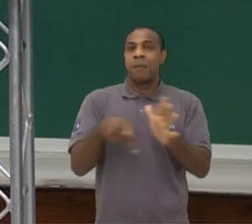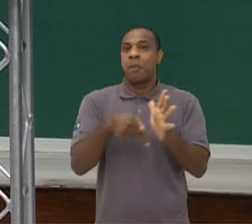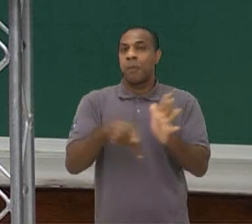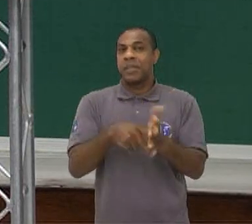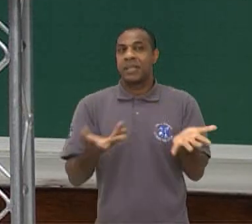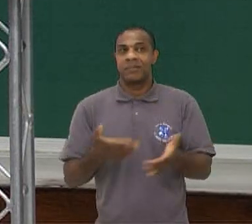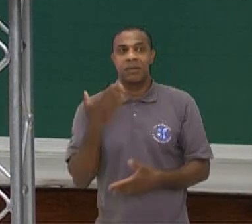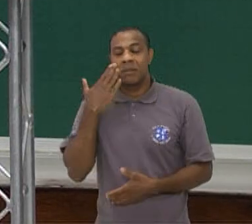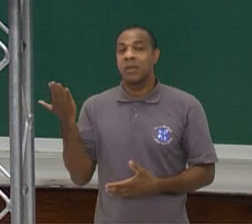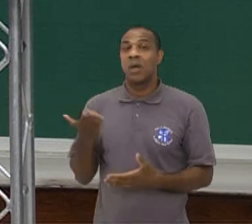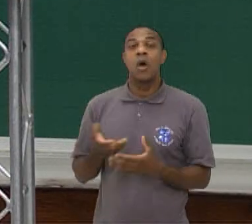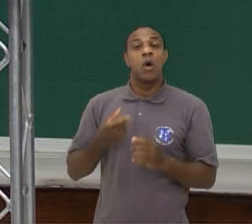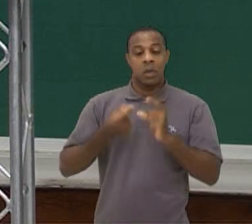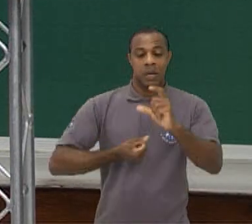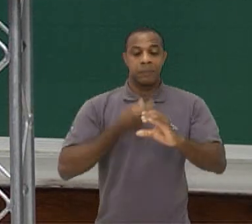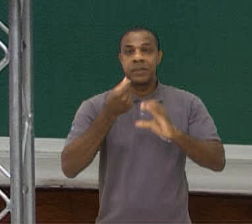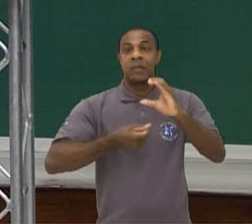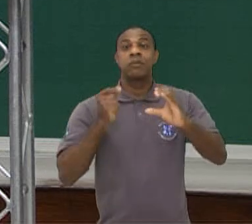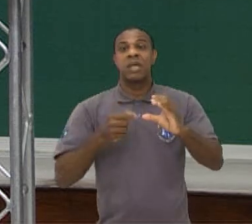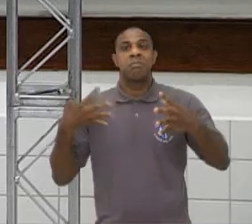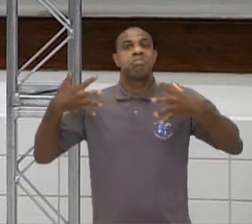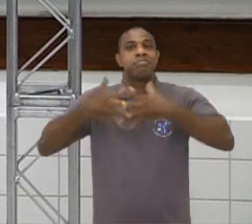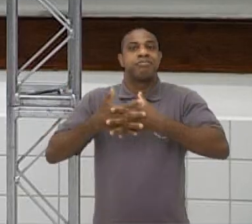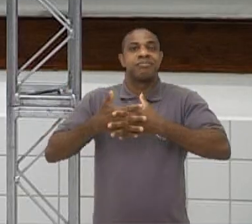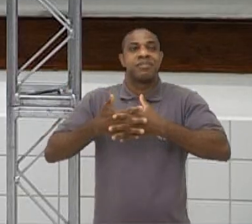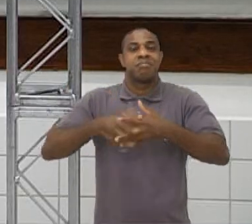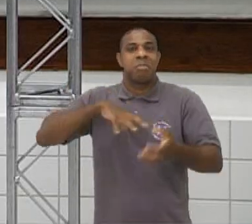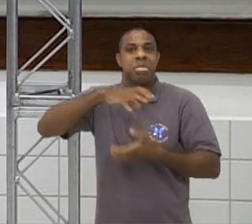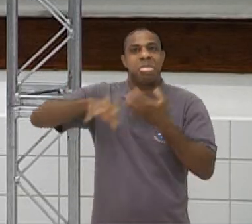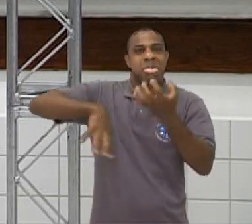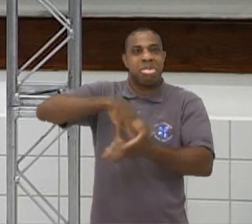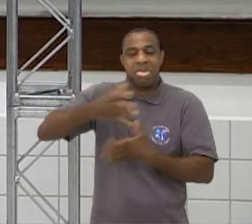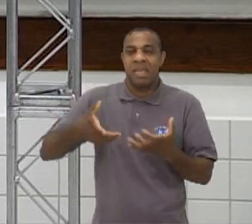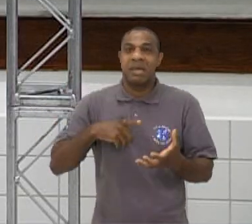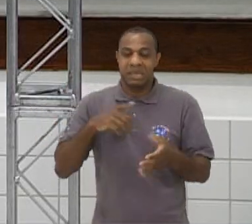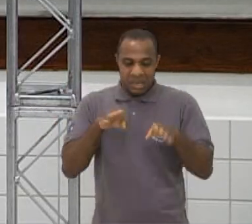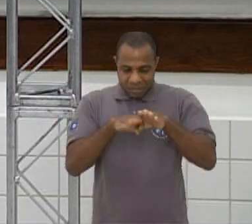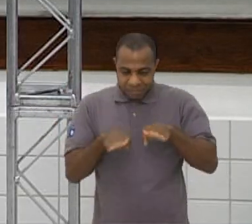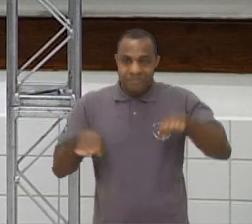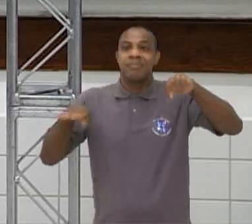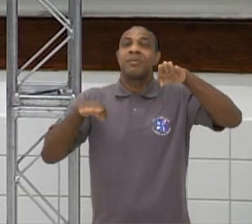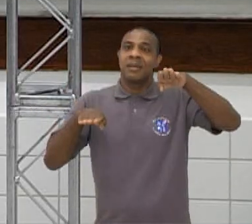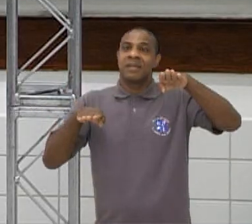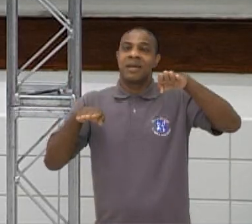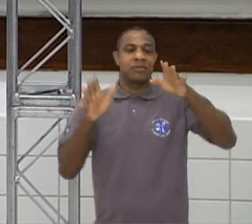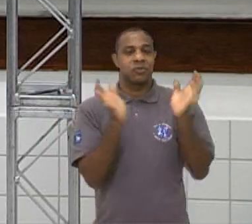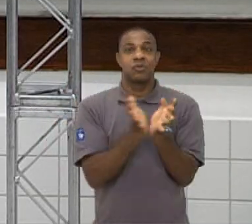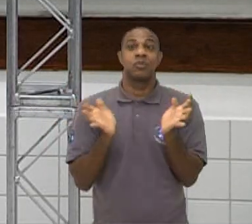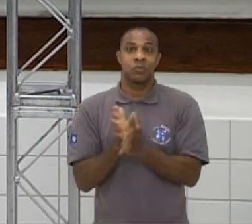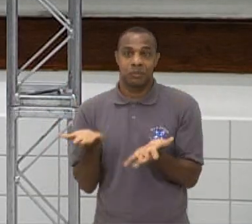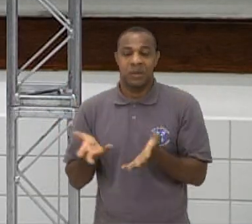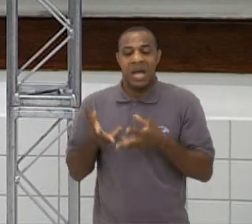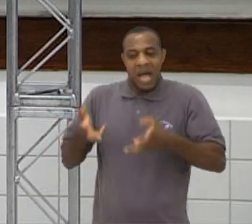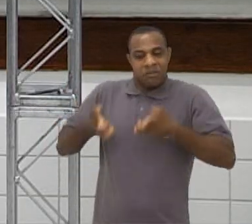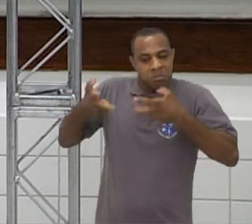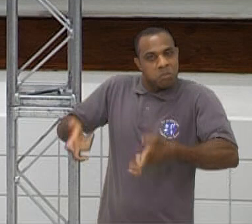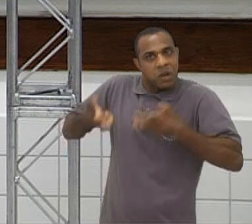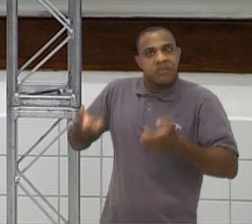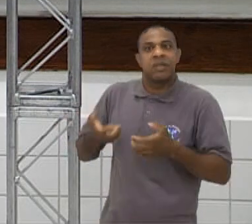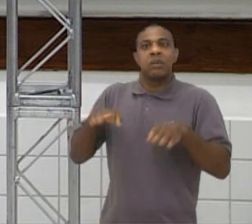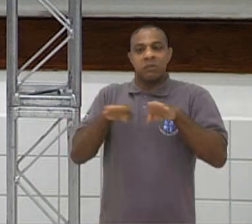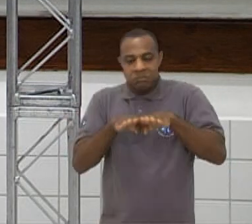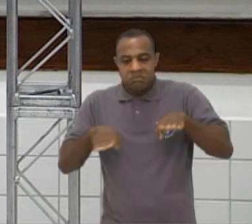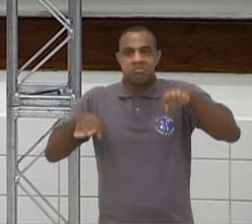O capitalismo ele é feito pelo conflito, um conflito que vem da desigualdade entre classes. Então, a exploração, a desigualdade